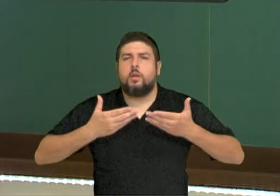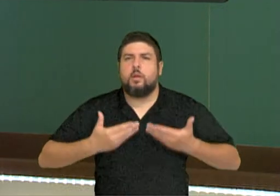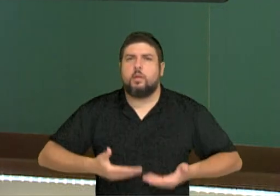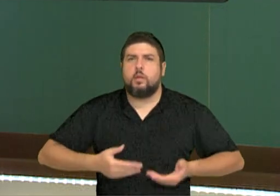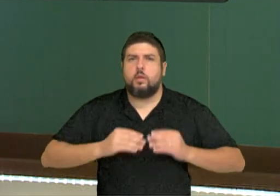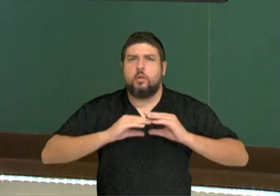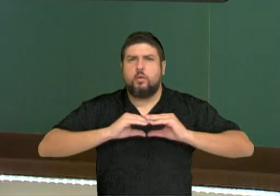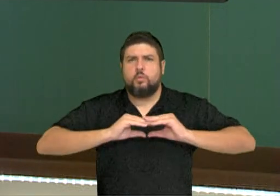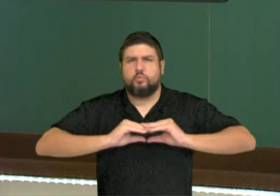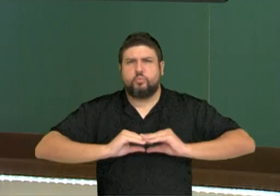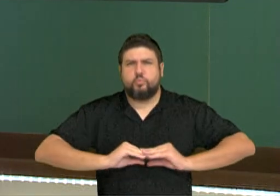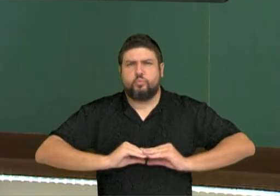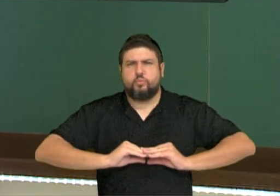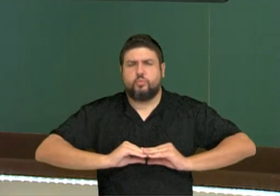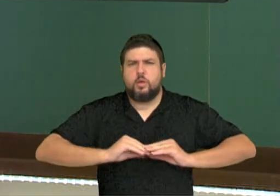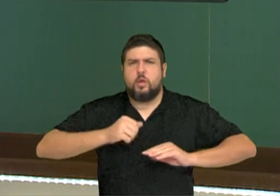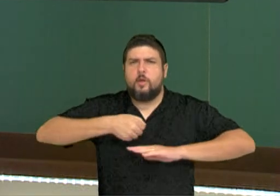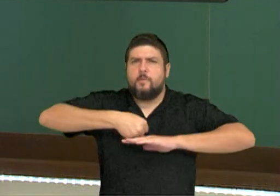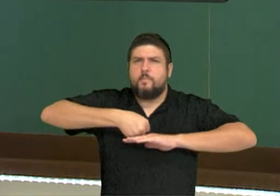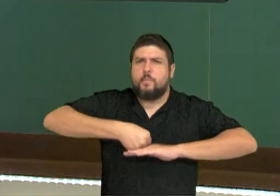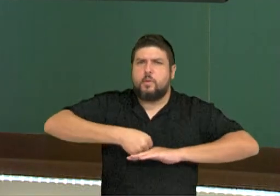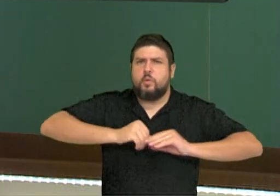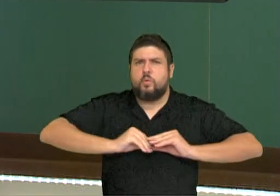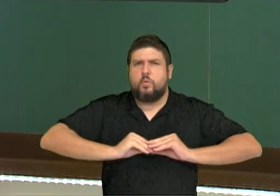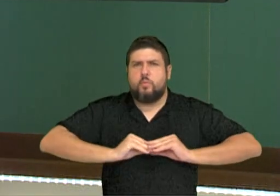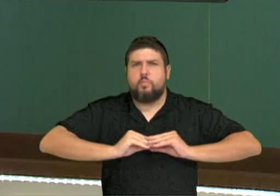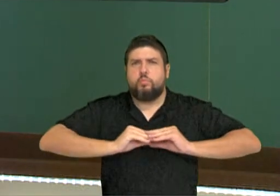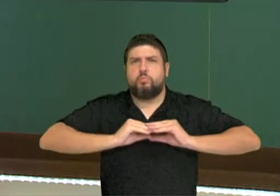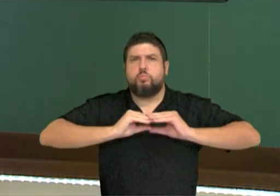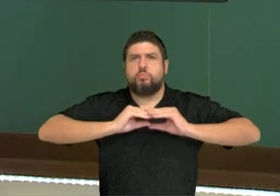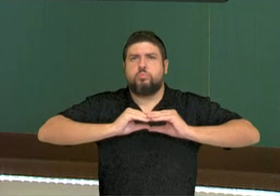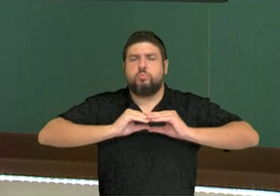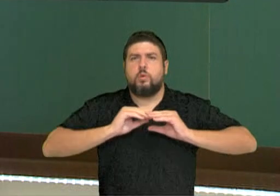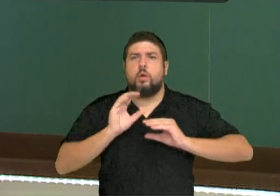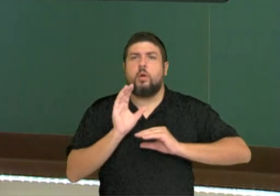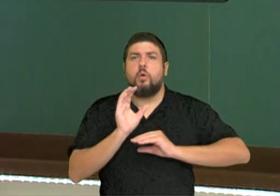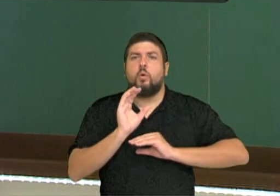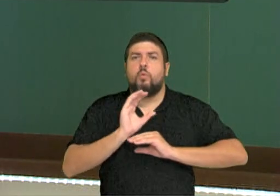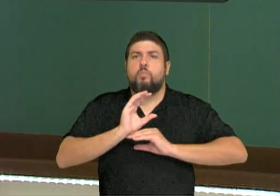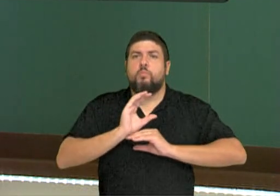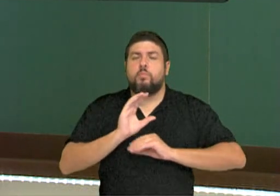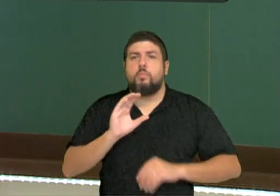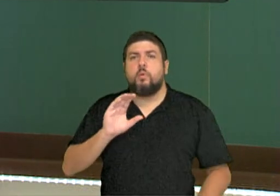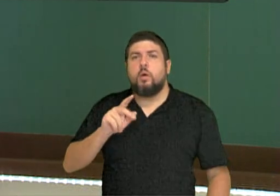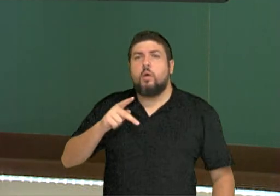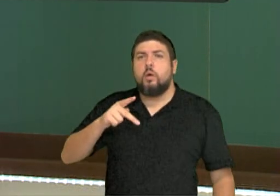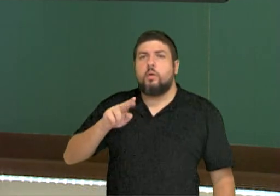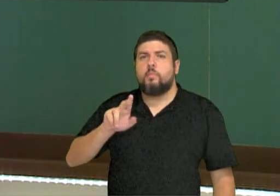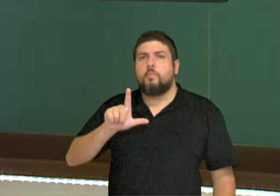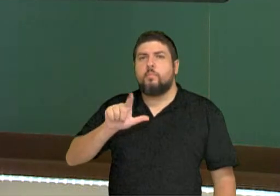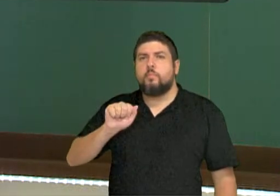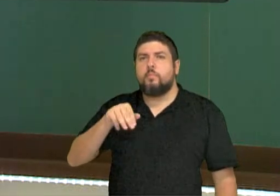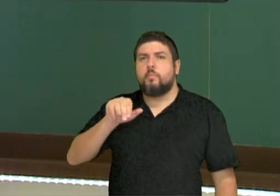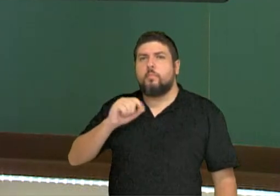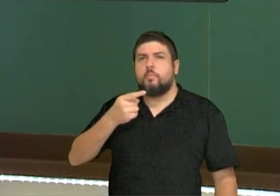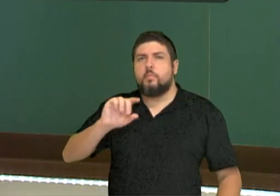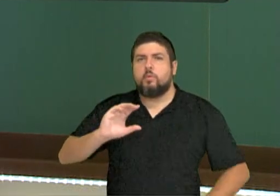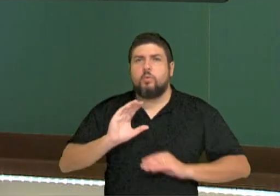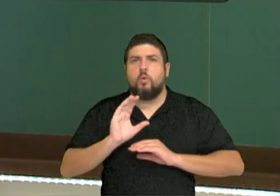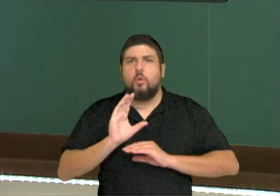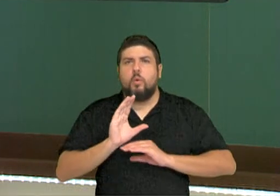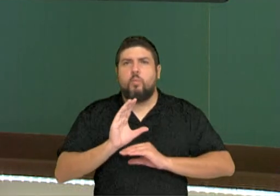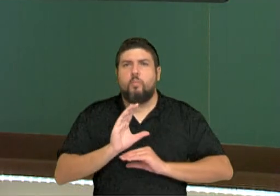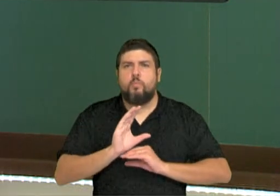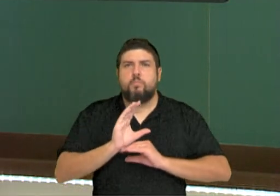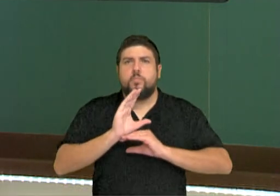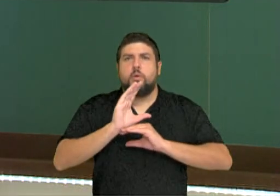empurrar, fazer uma pressão sobre os pulmões, permitindo que, de fato, ocorra a saída do ar. A